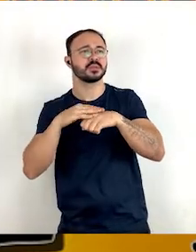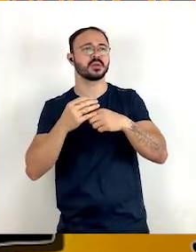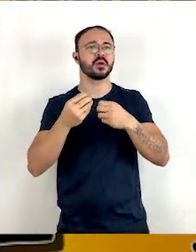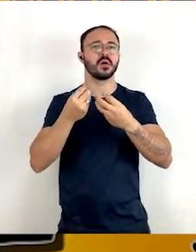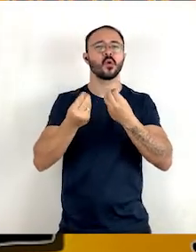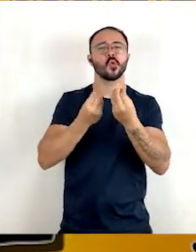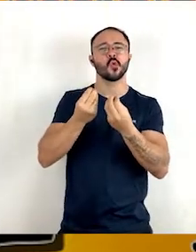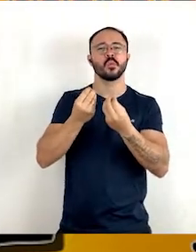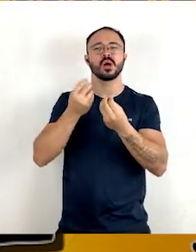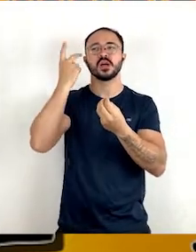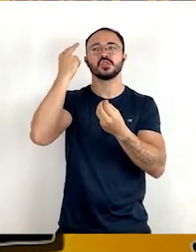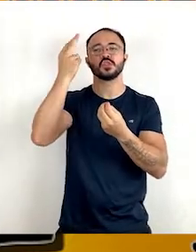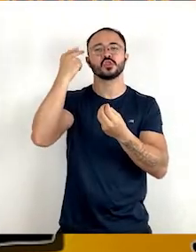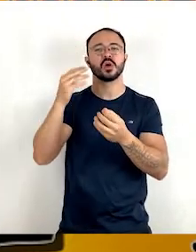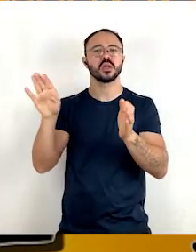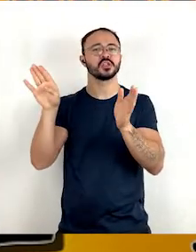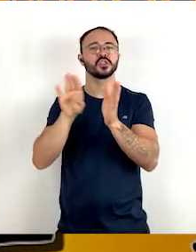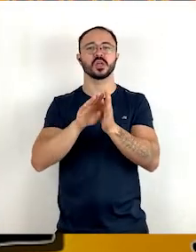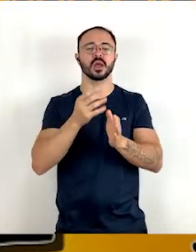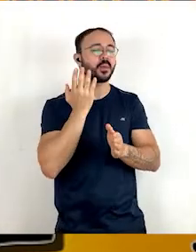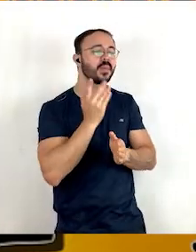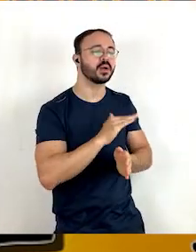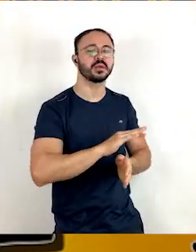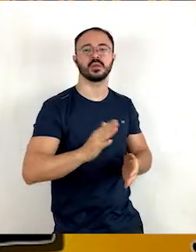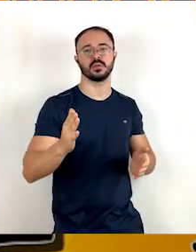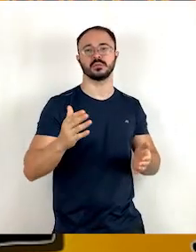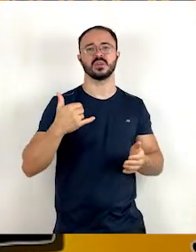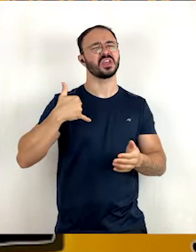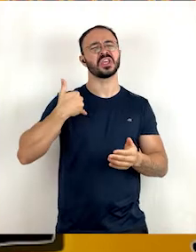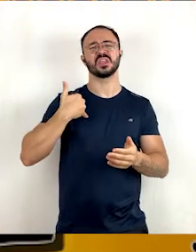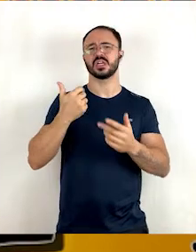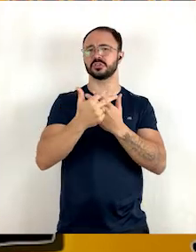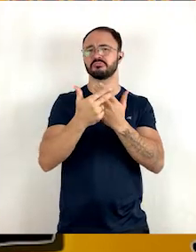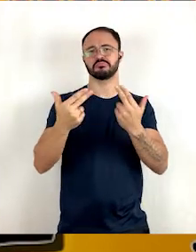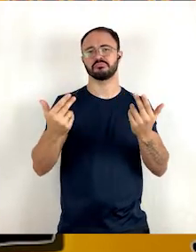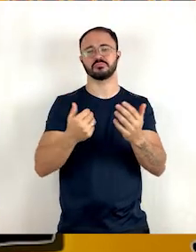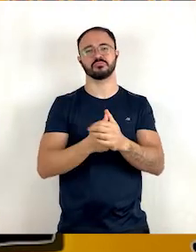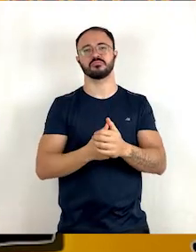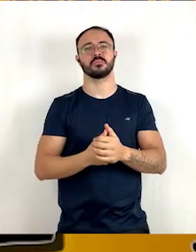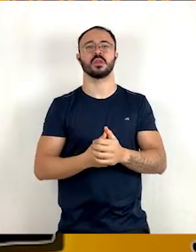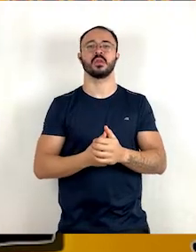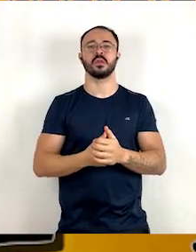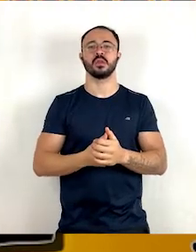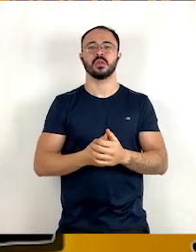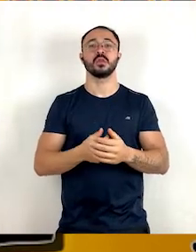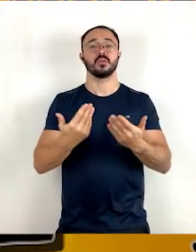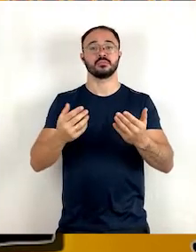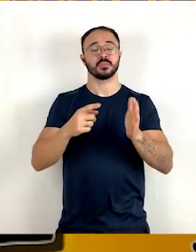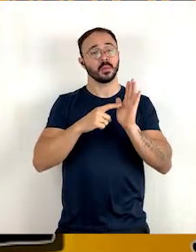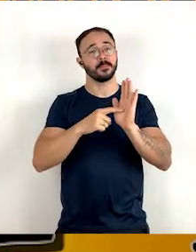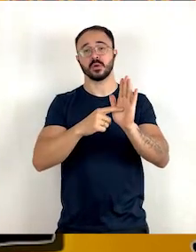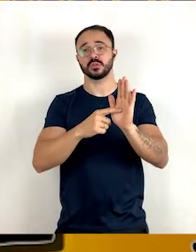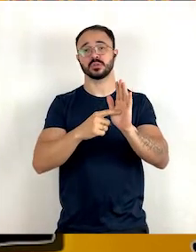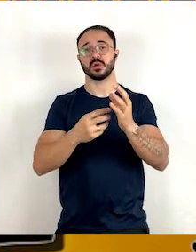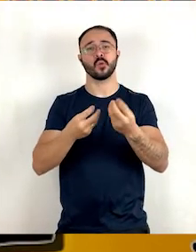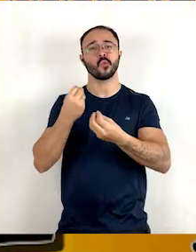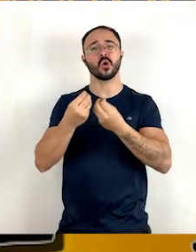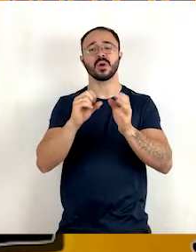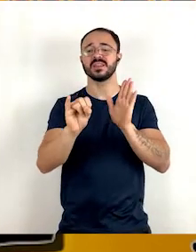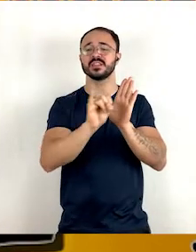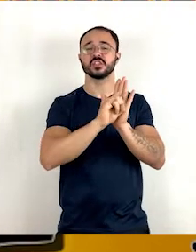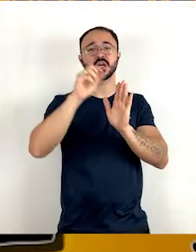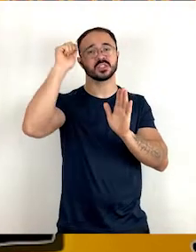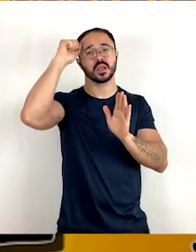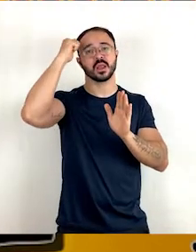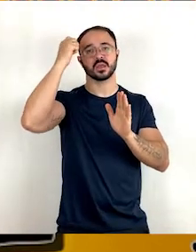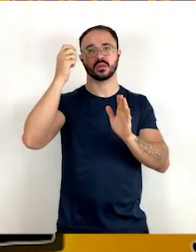chegam até as crianças, chegam até toda a população, né, independente da idade, faz parte dessa construção da identidade negra,